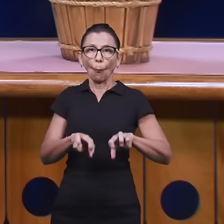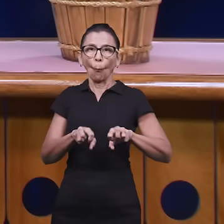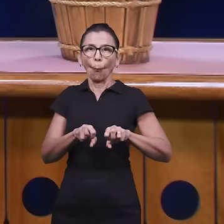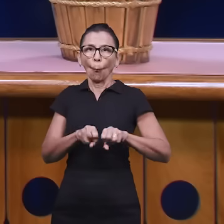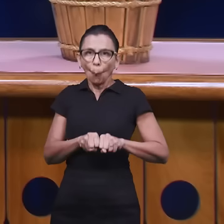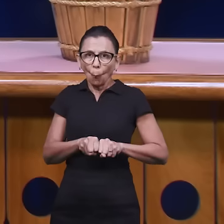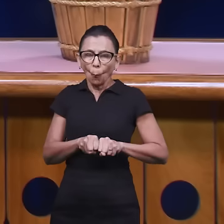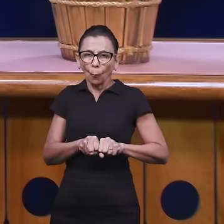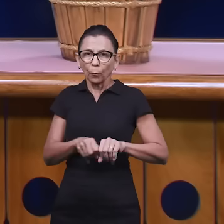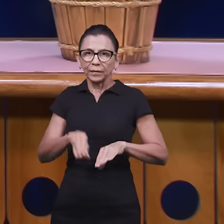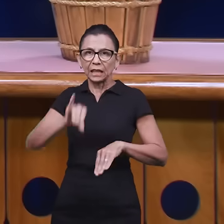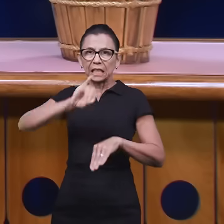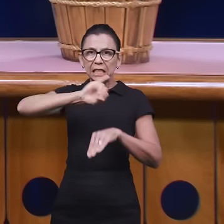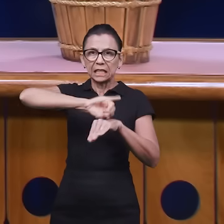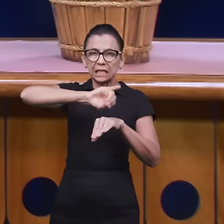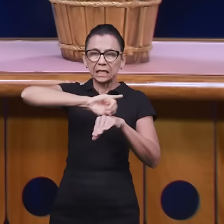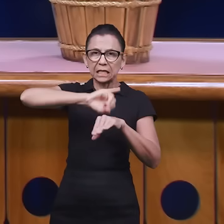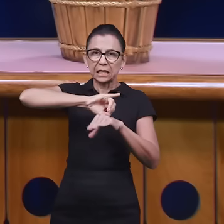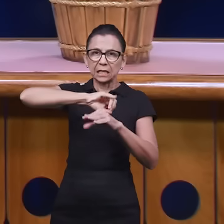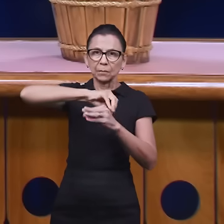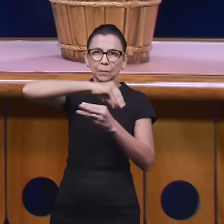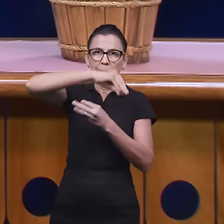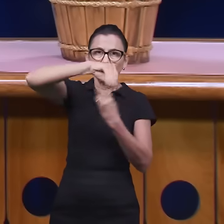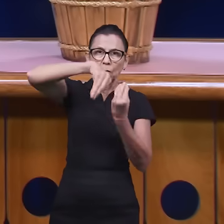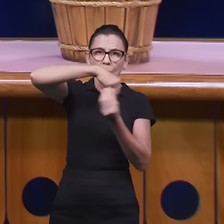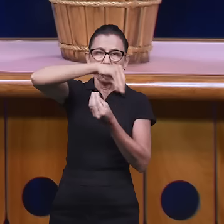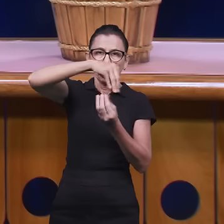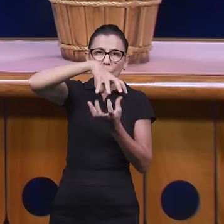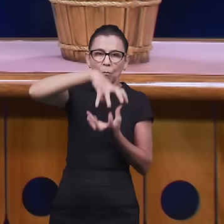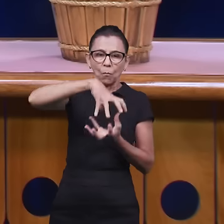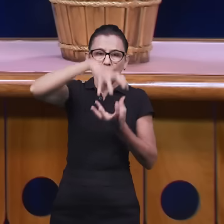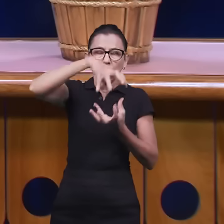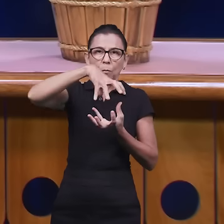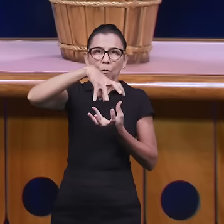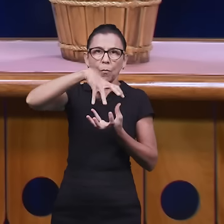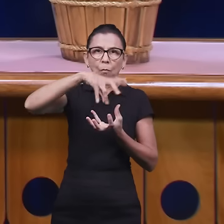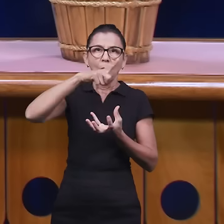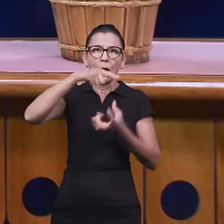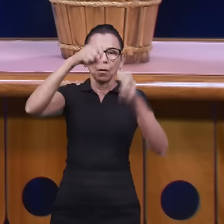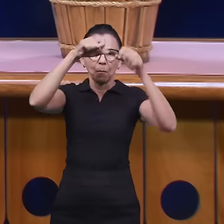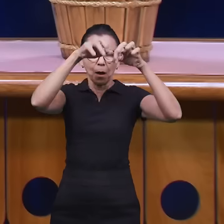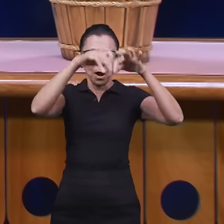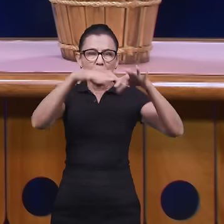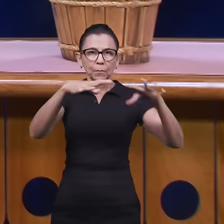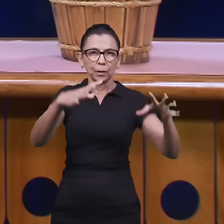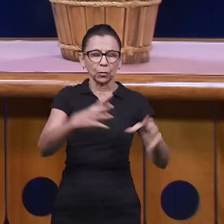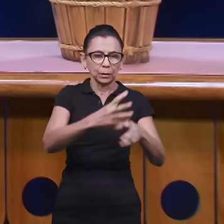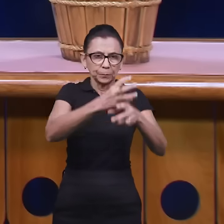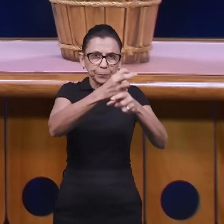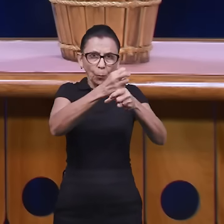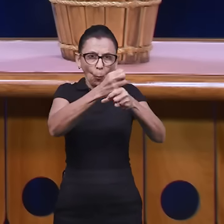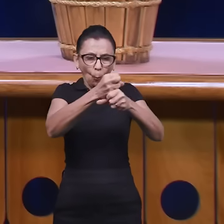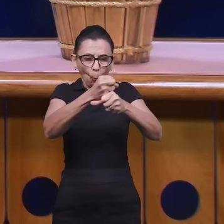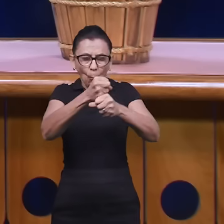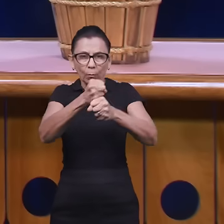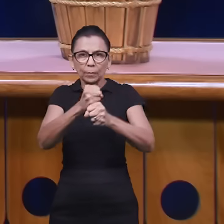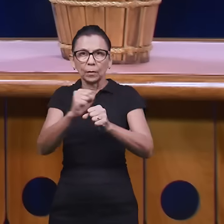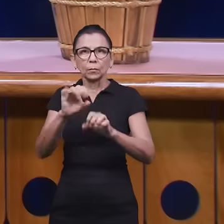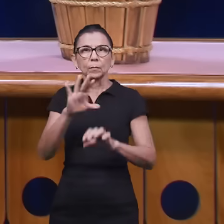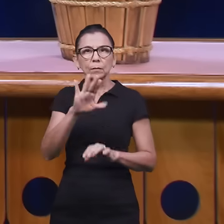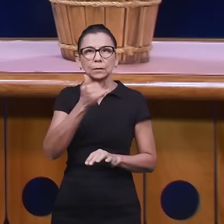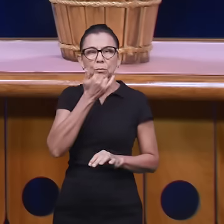seca e o velo encharcado de água, o que ele fez? Ele pegou o velo e espremeu o velo